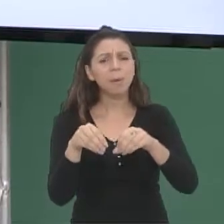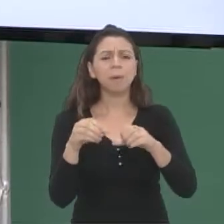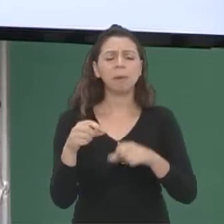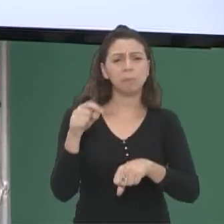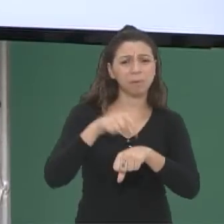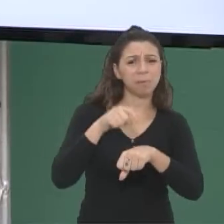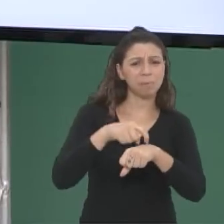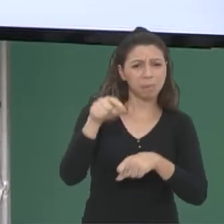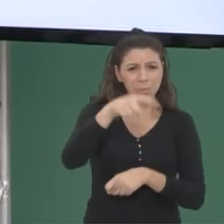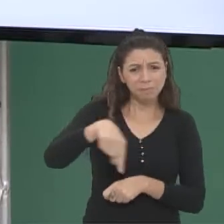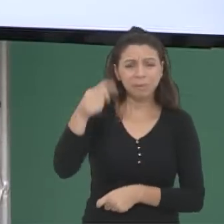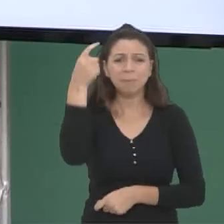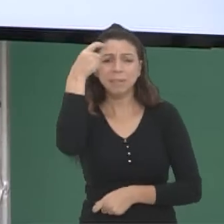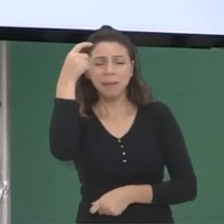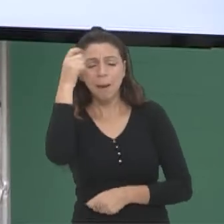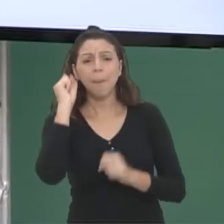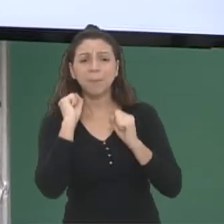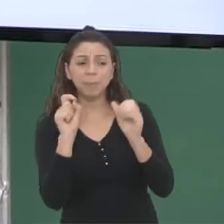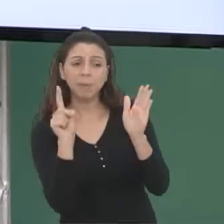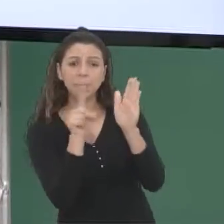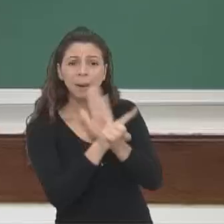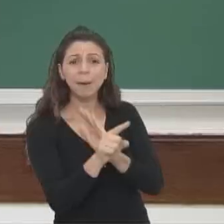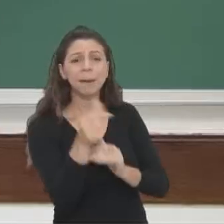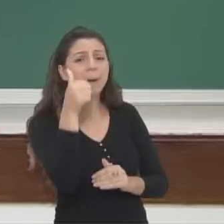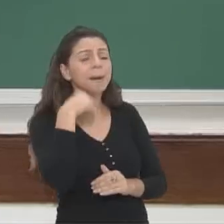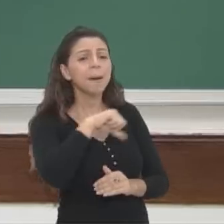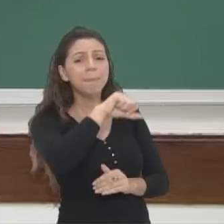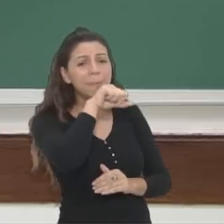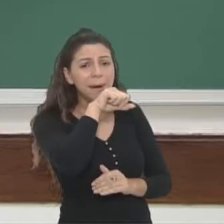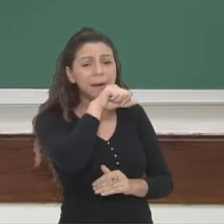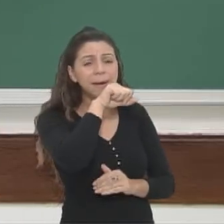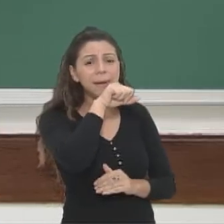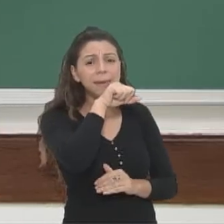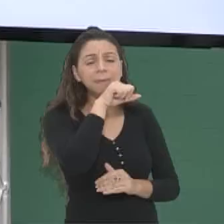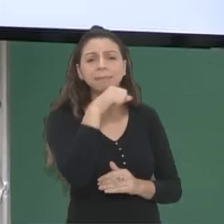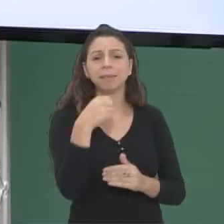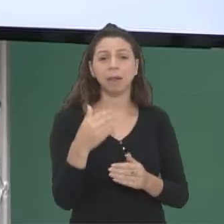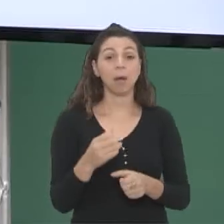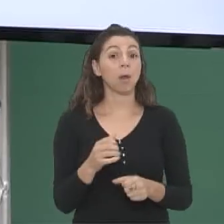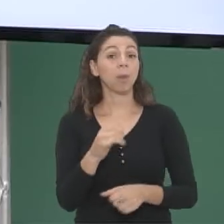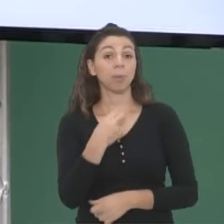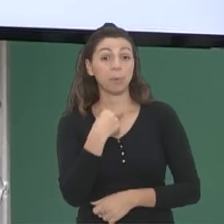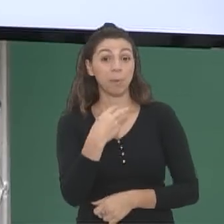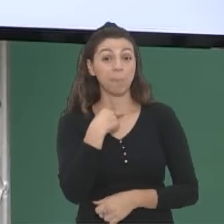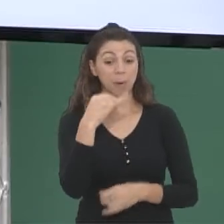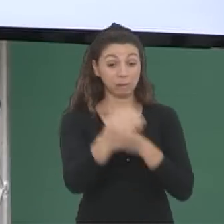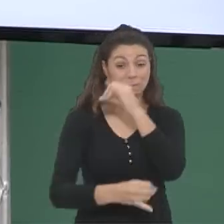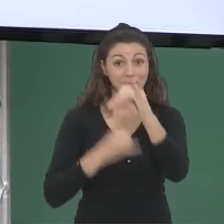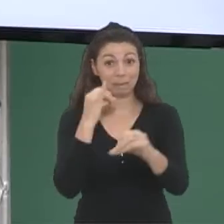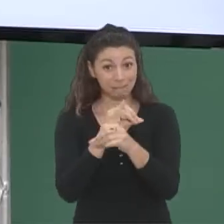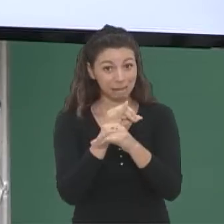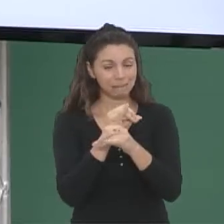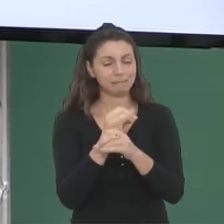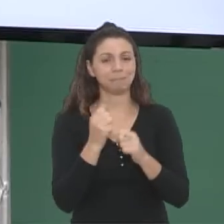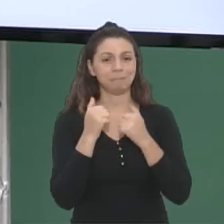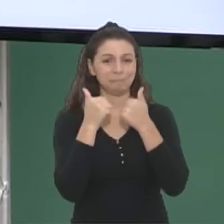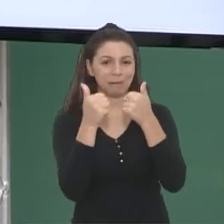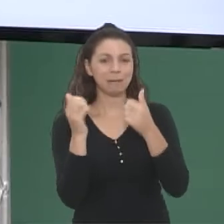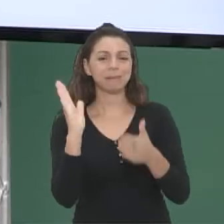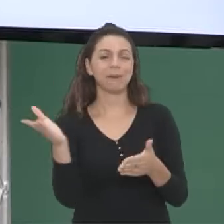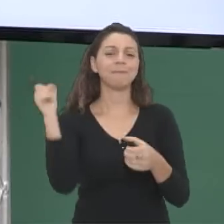mãe, pode perguntar para o irmão mais velho, só não vale ficar consultando na internet, hein? E daqui a pouco a gente volta para conversar sobre